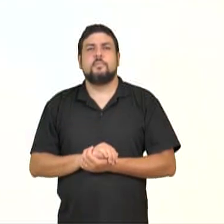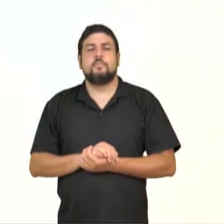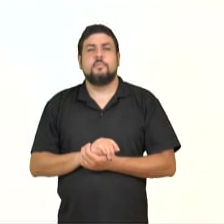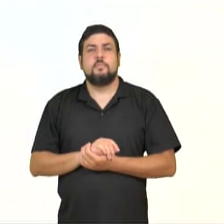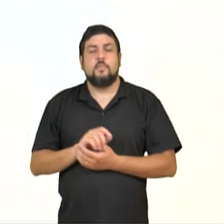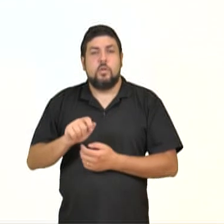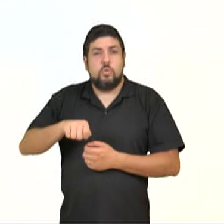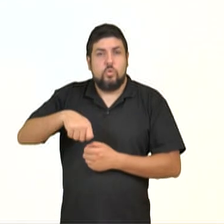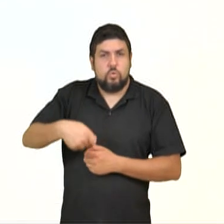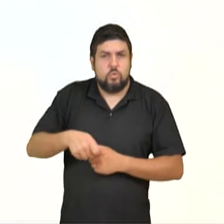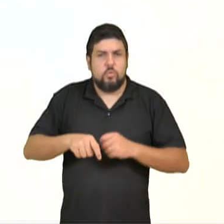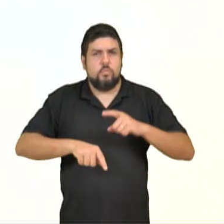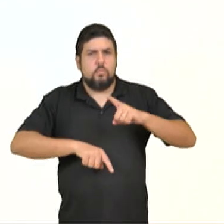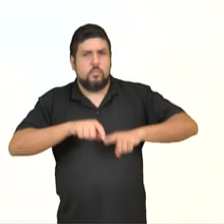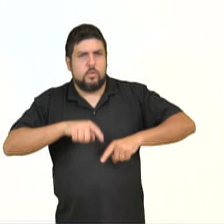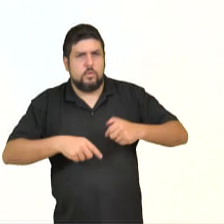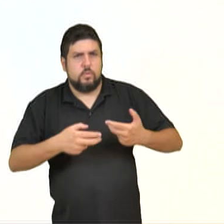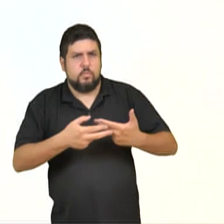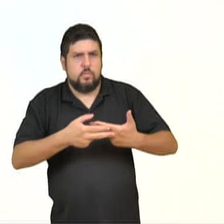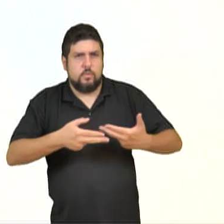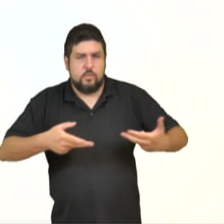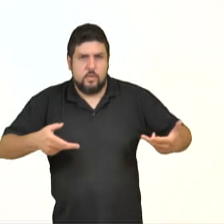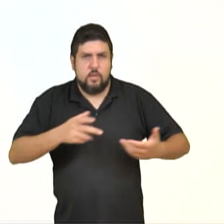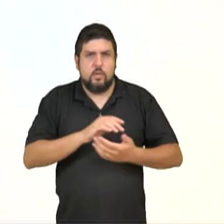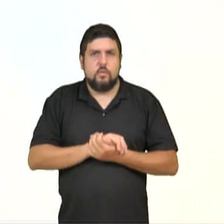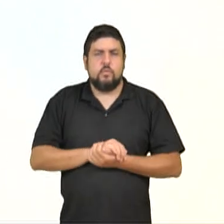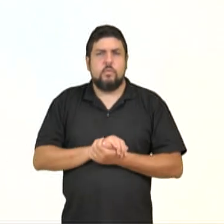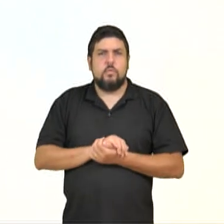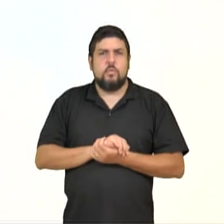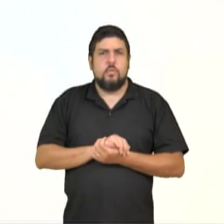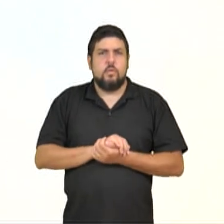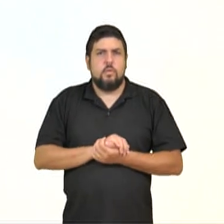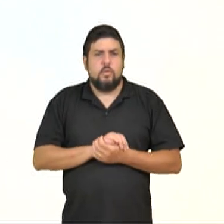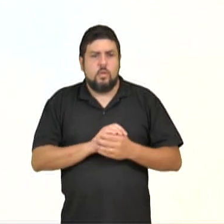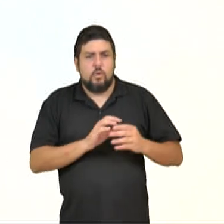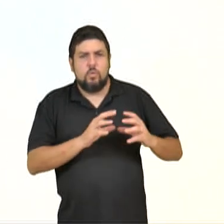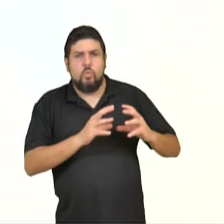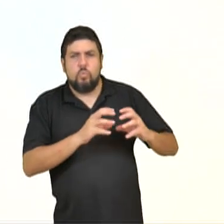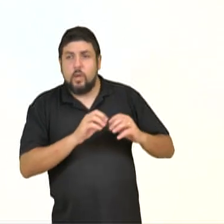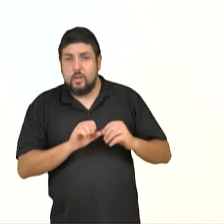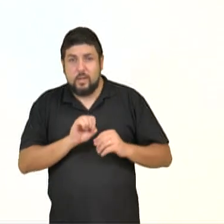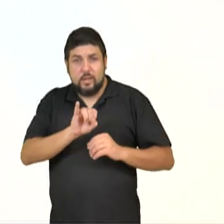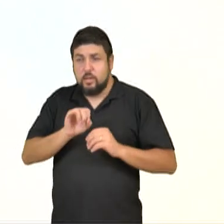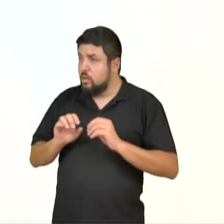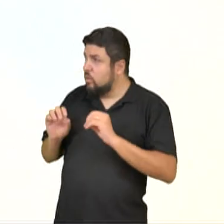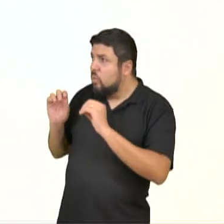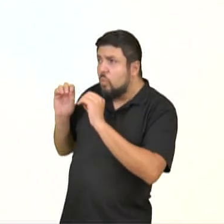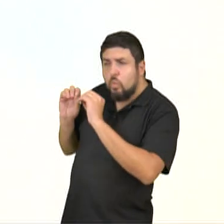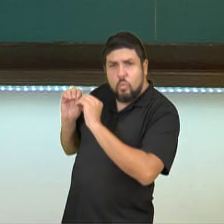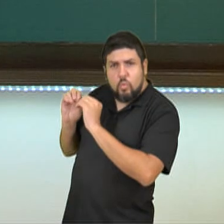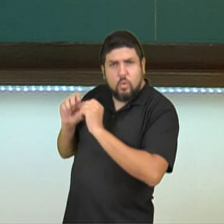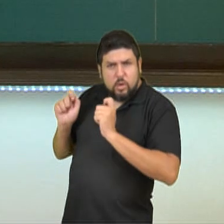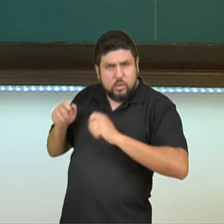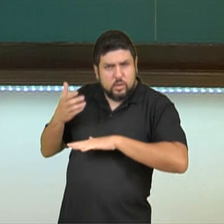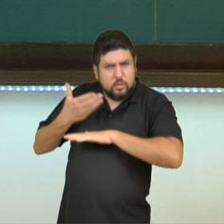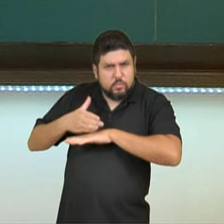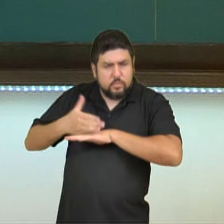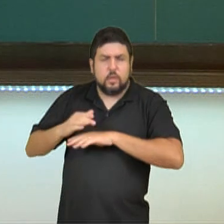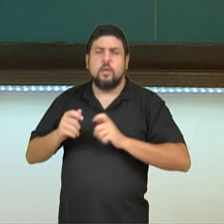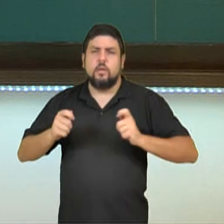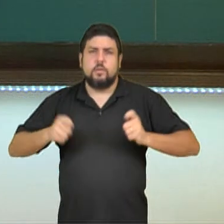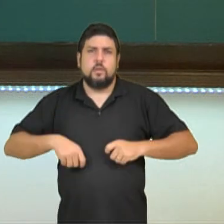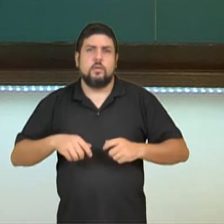softball. A professora trouxe alguns equipamentos, porque sem esses equipamentos a gente pode praticar? Consegue praticar, fazendo adaptações. É isso que a gente falou